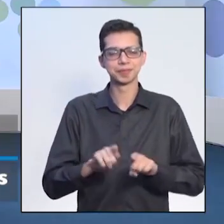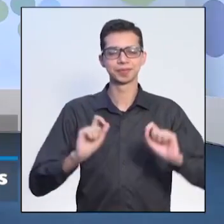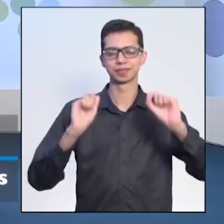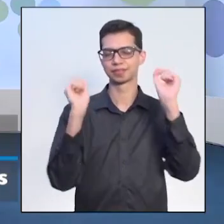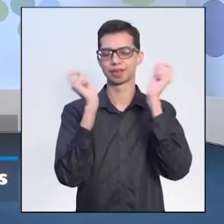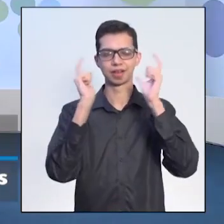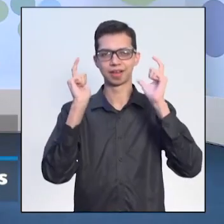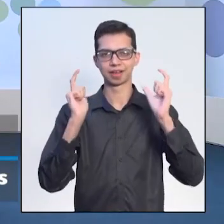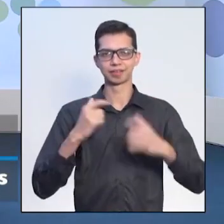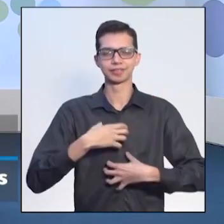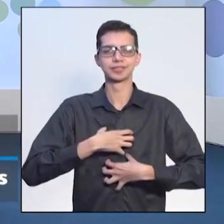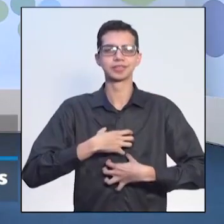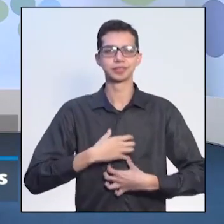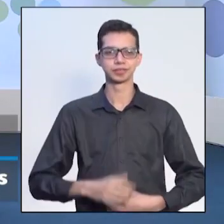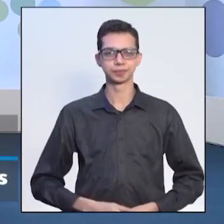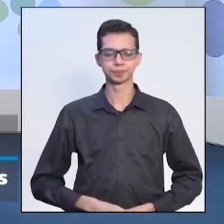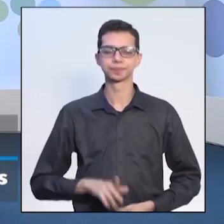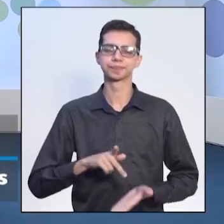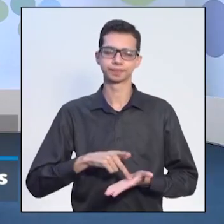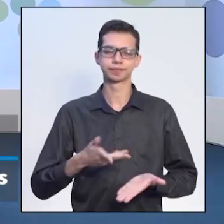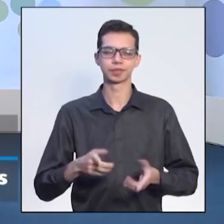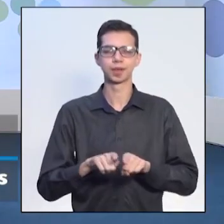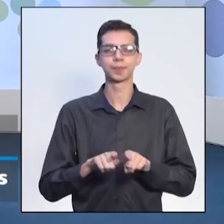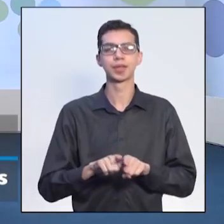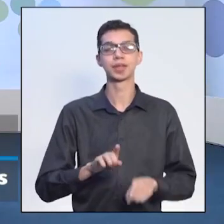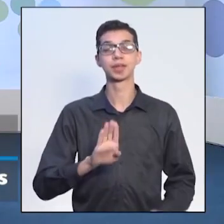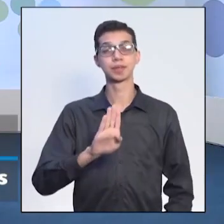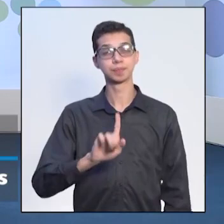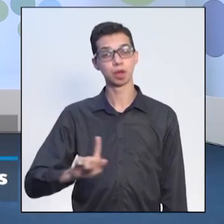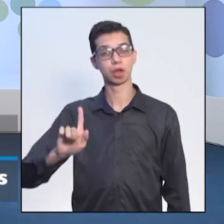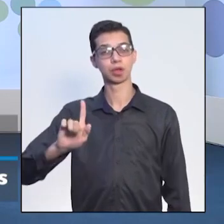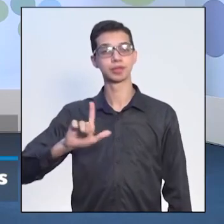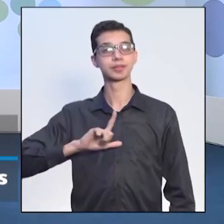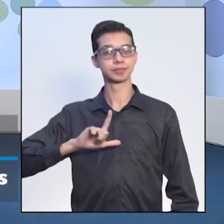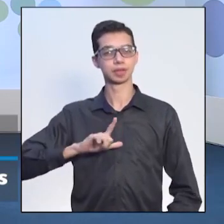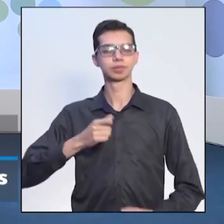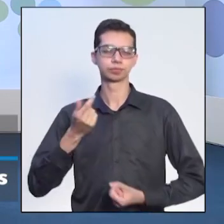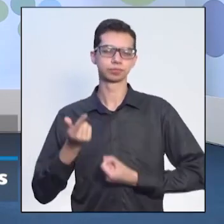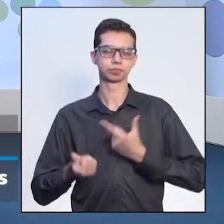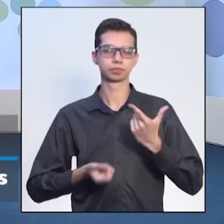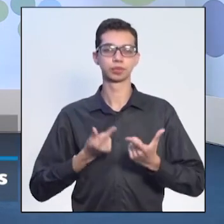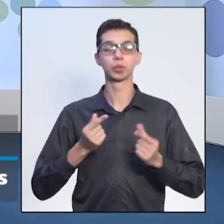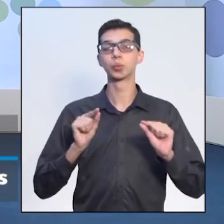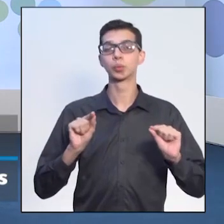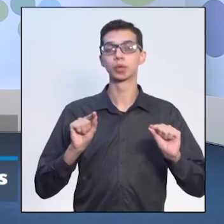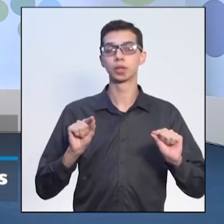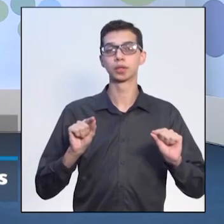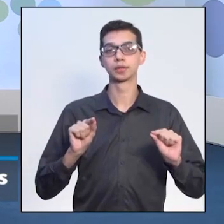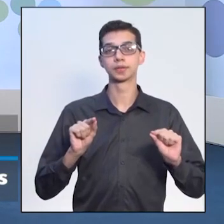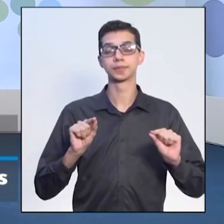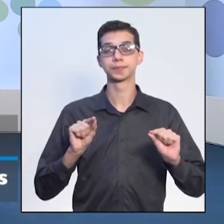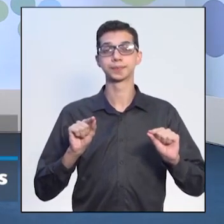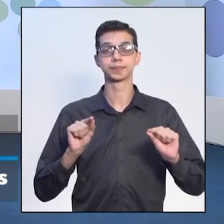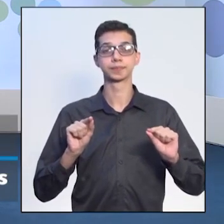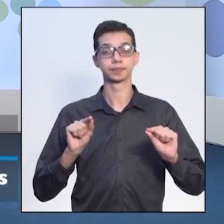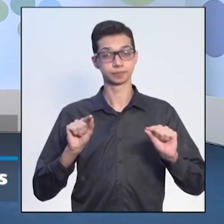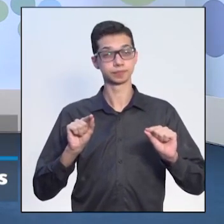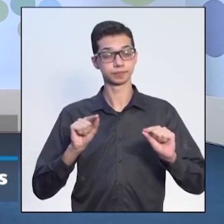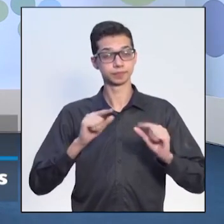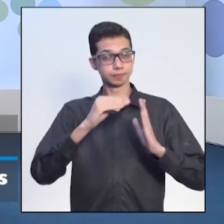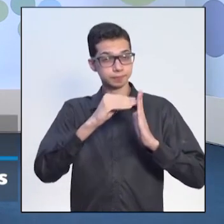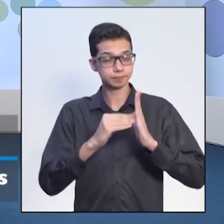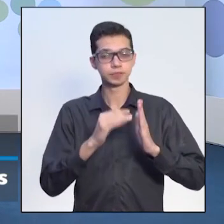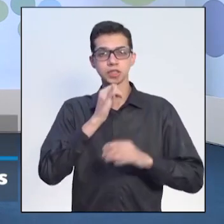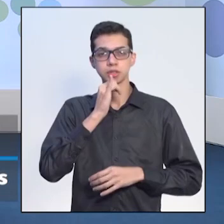né, de pessoas que fazem resenha de filme, né, resenha crítica, que eles têm esses bordões, né? Olha, mano, que